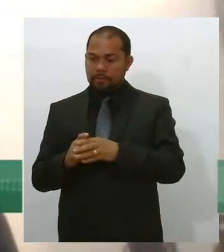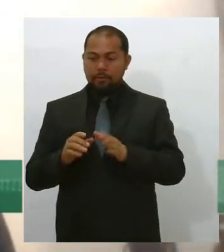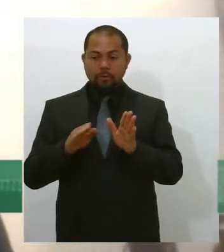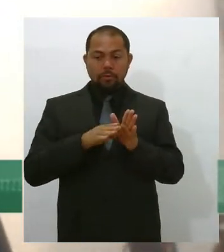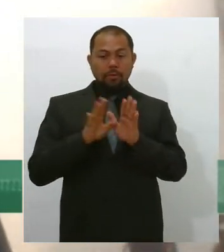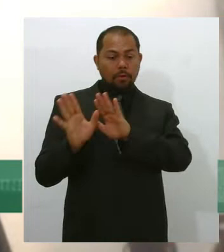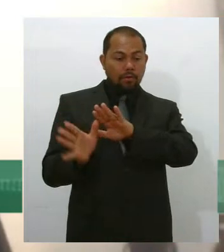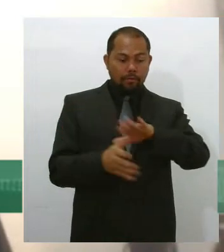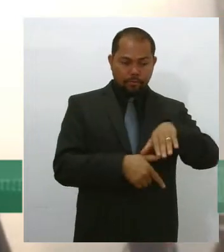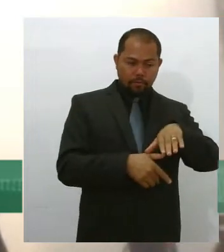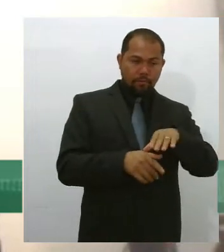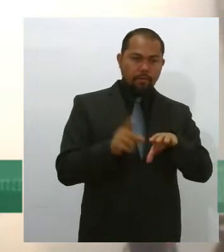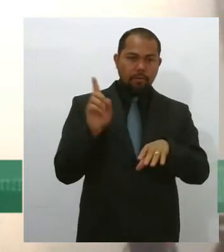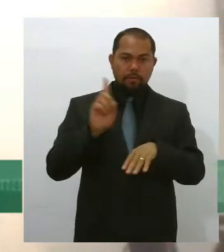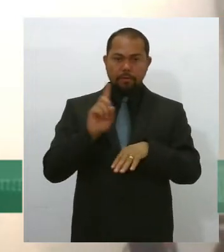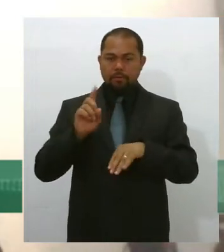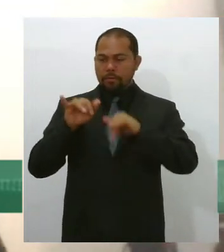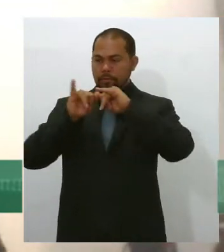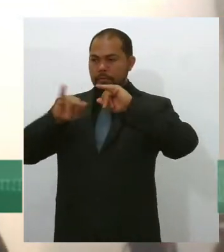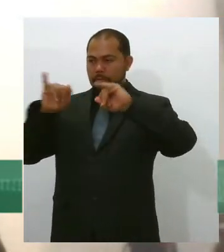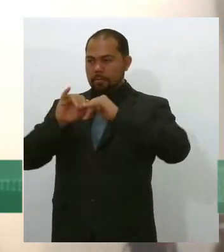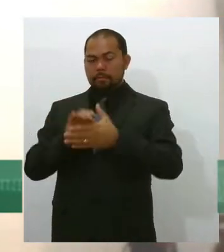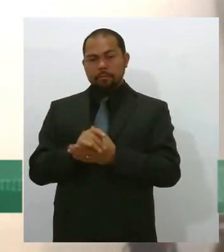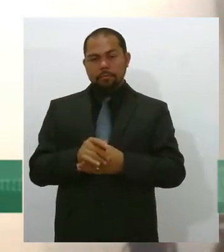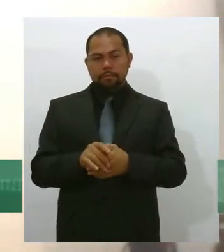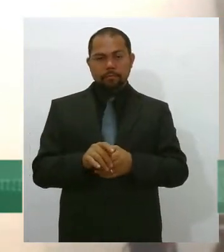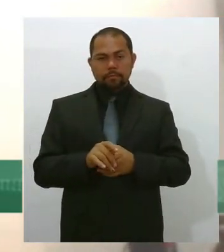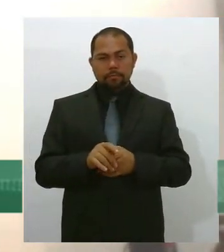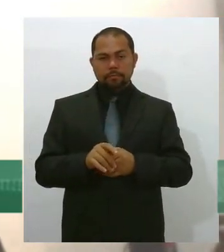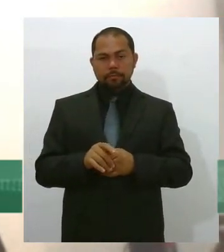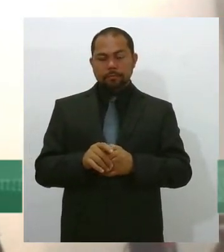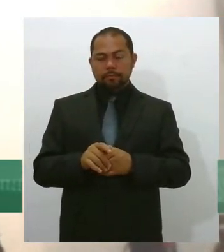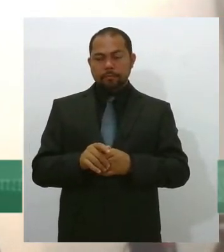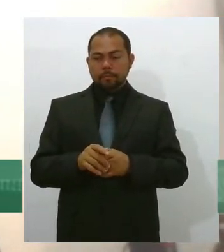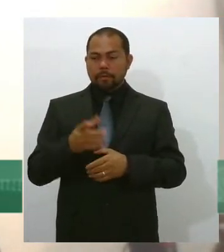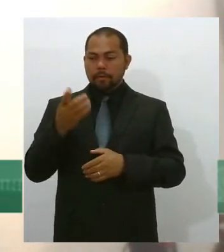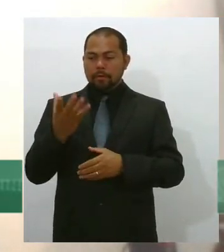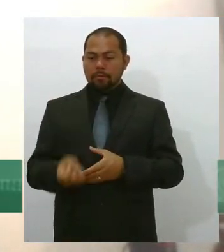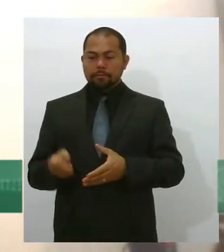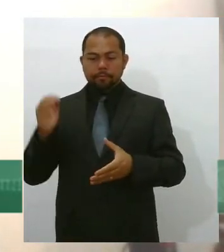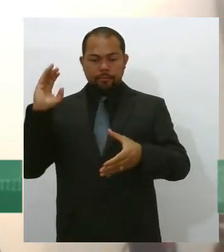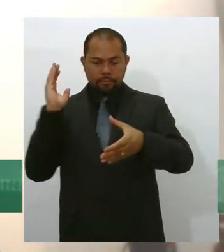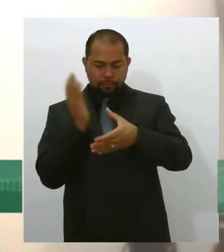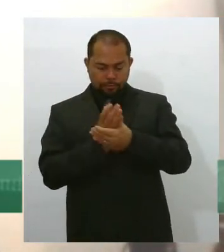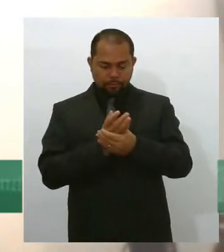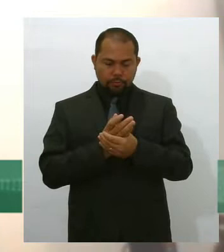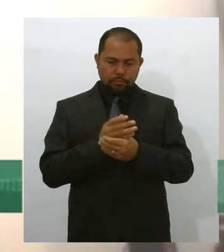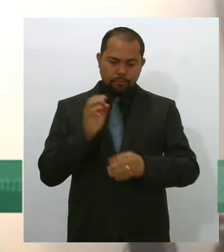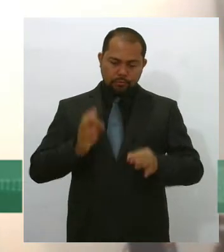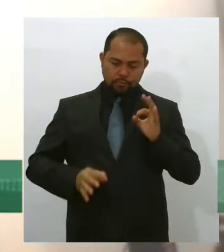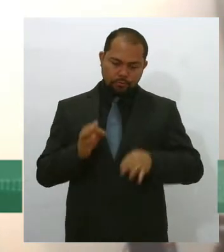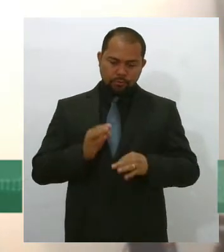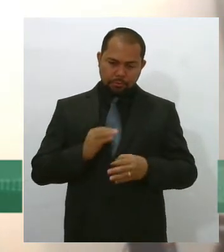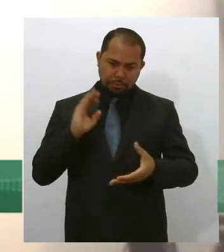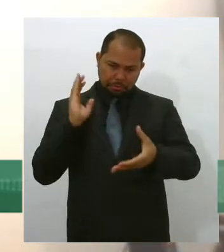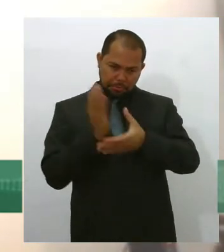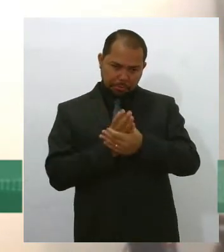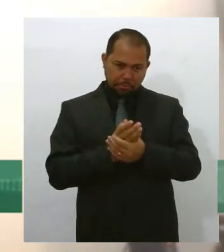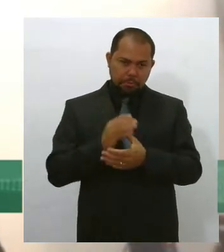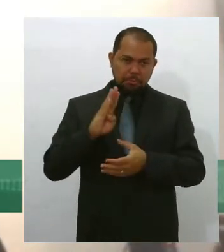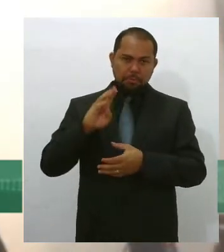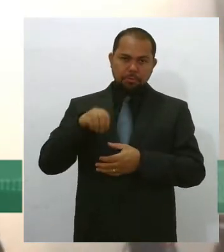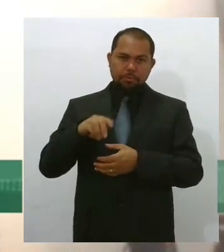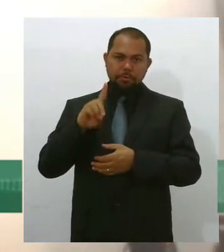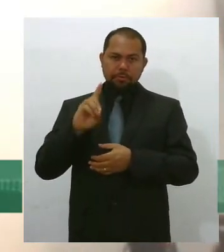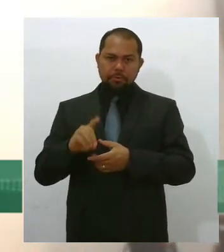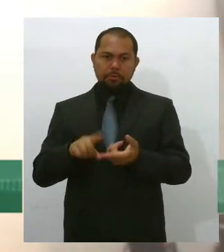é considerado publicidade à decisão da justiça que condenou Band Record na época Maio ela colocou que